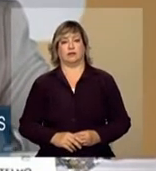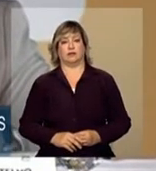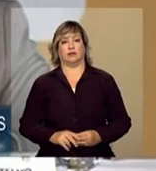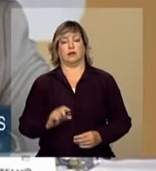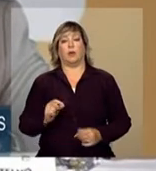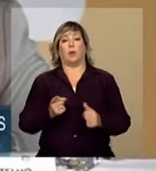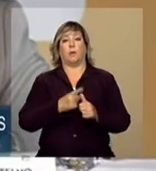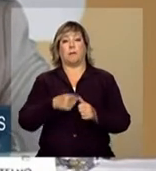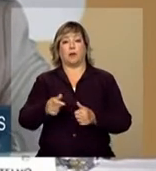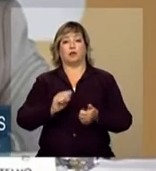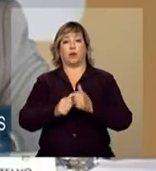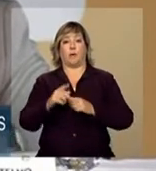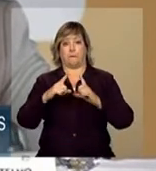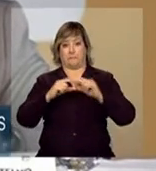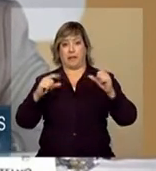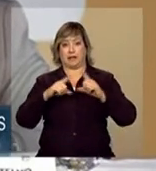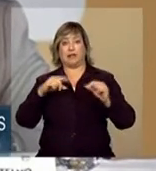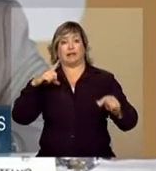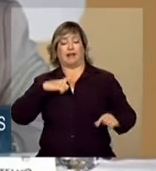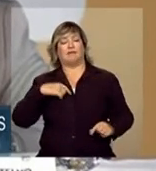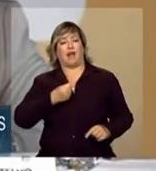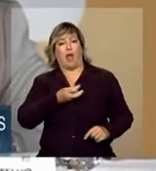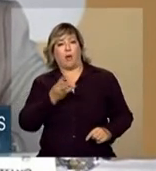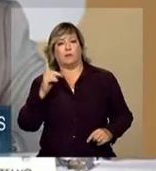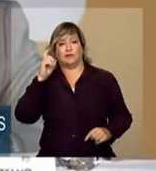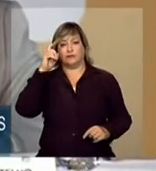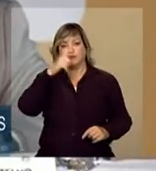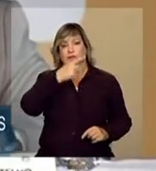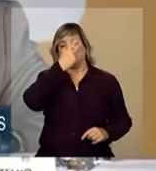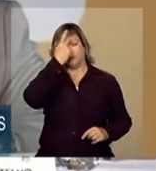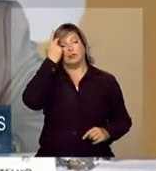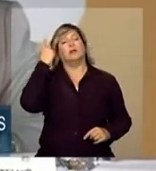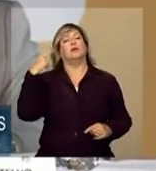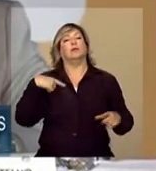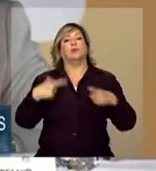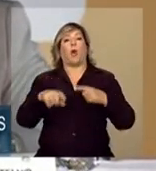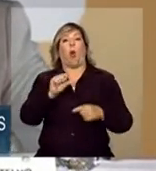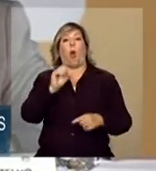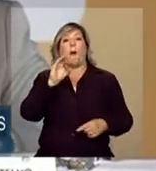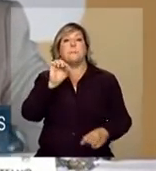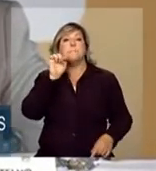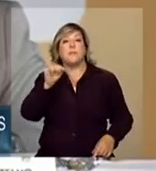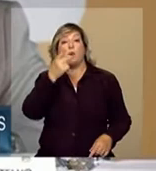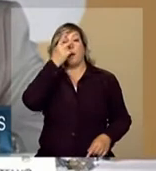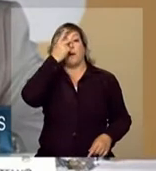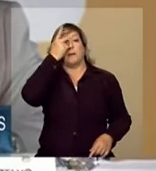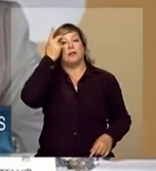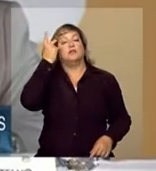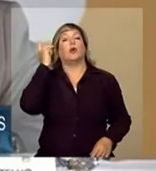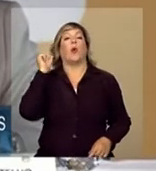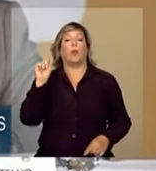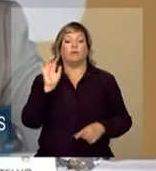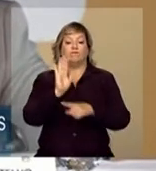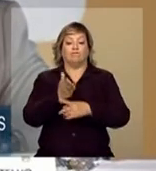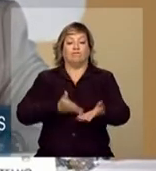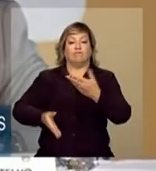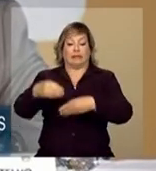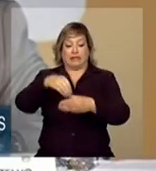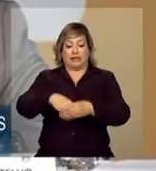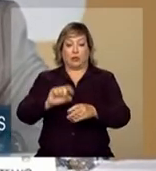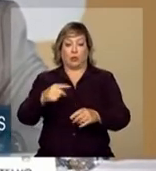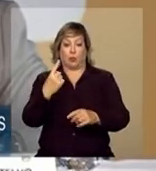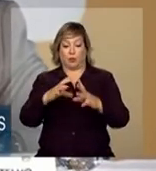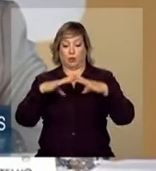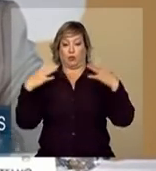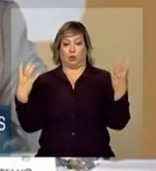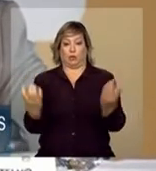no primeiro jogo em Brasília, até pelo desafio de atender 80 mil pessoas, né, dentro de um único espaço